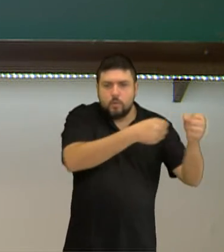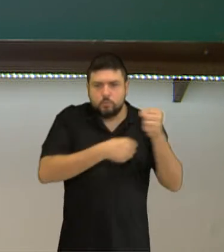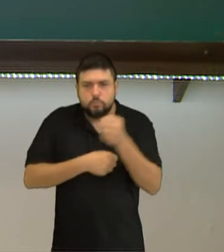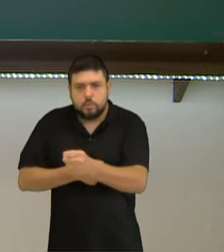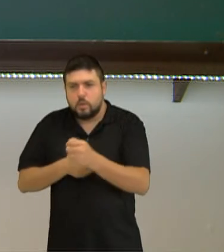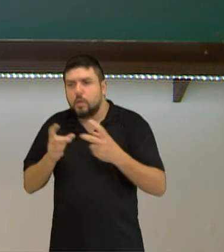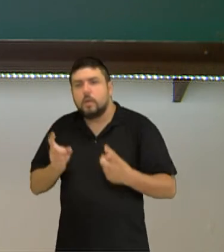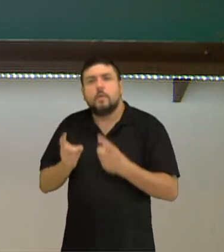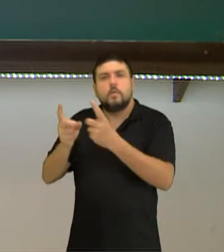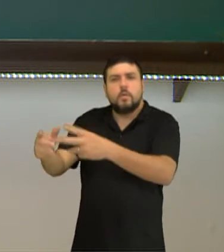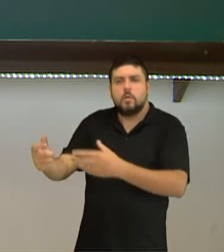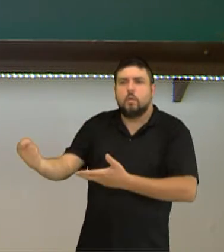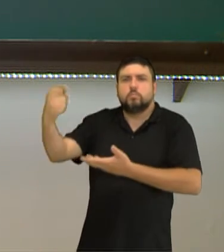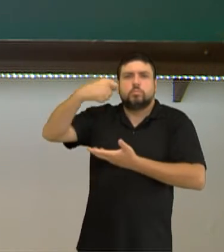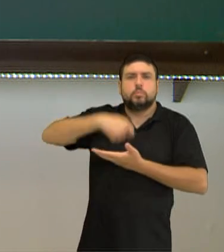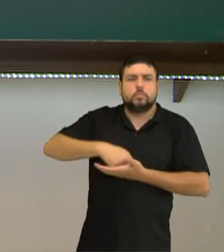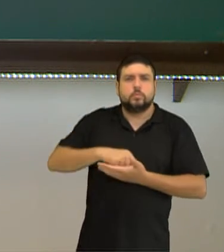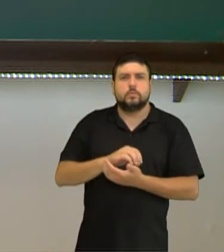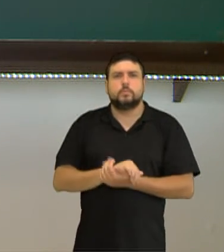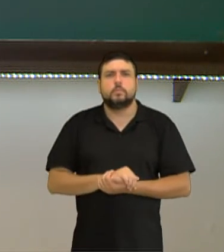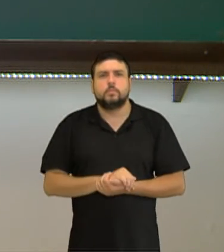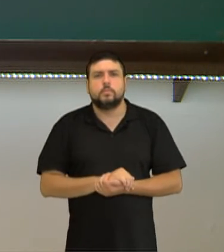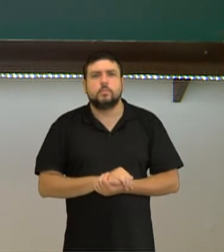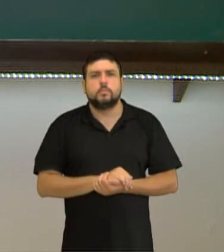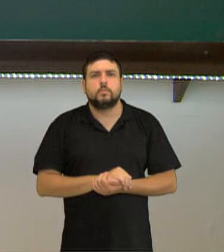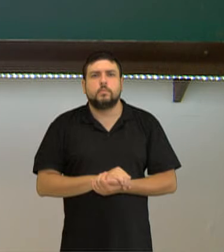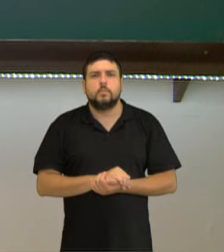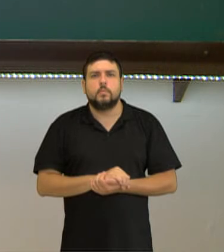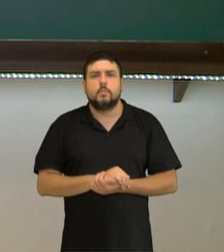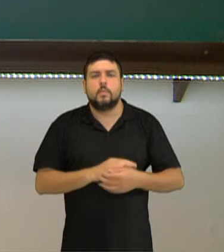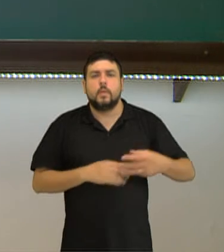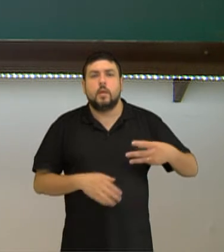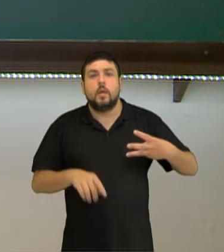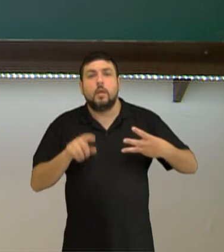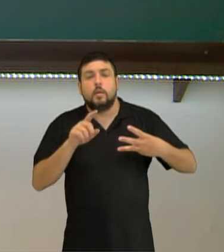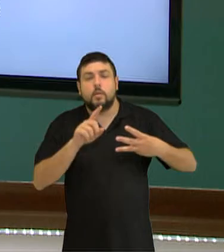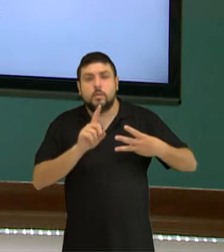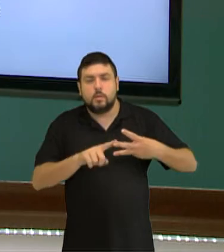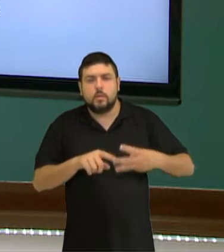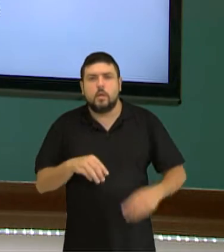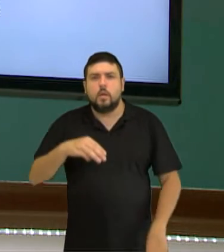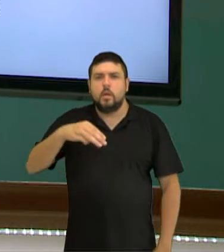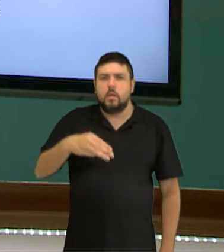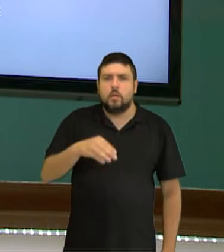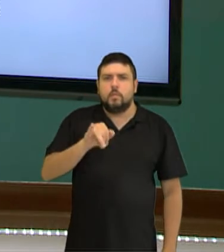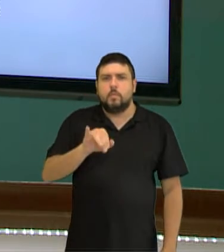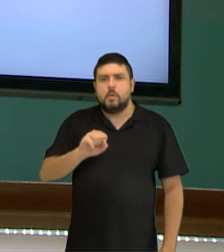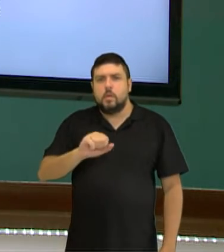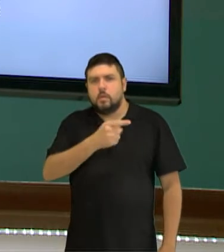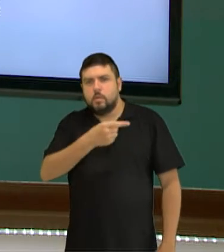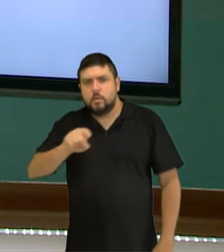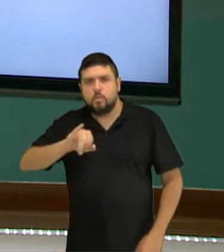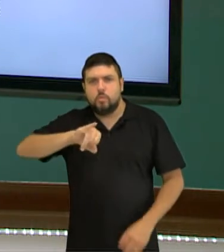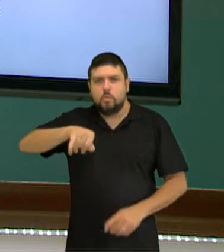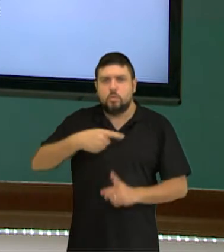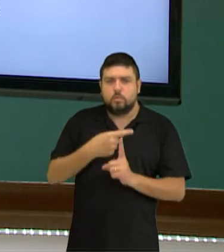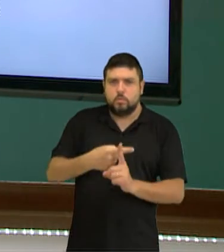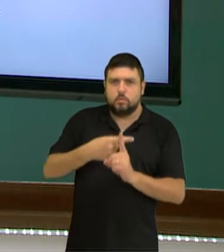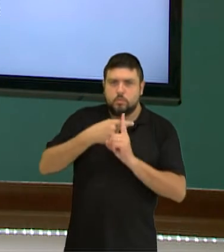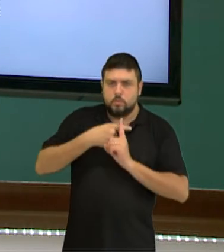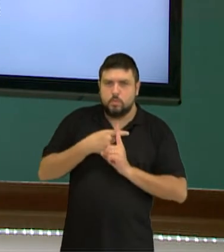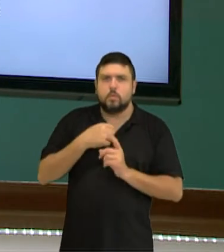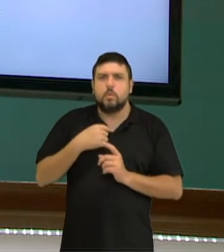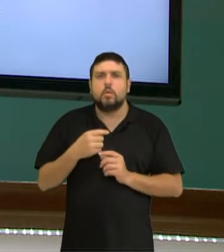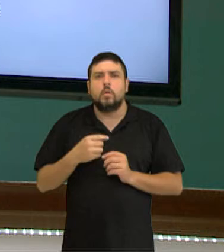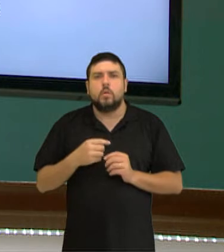venda desses indígenas, os chamados negros da terra. As missões jesuíticas, aqueles aldeamentos jesuítas